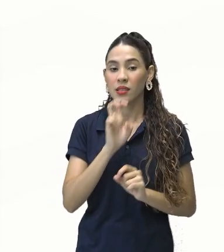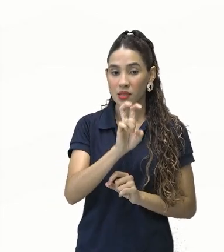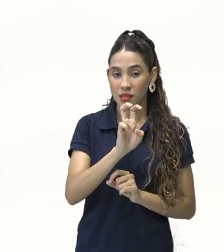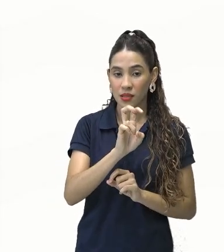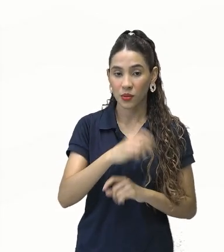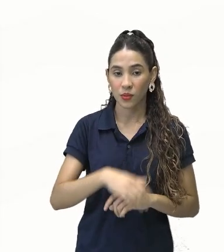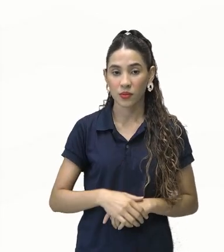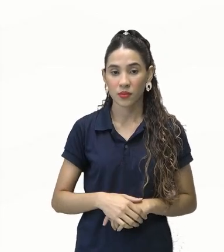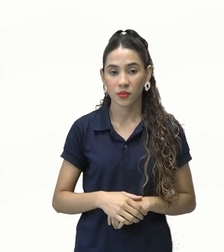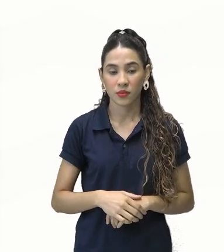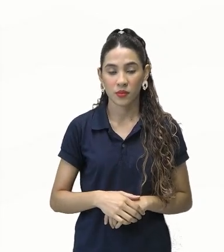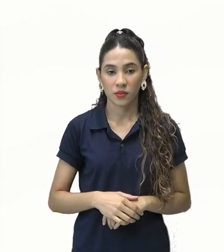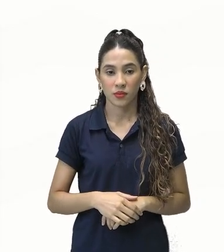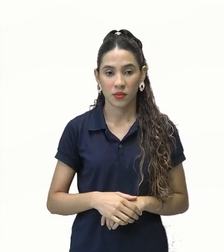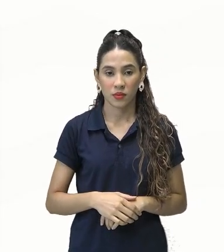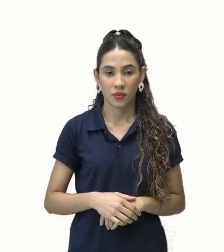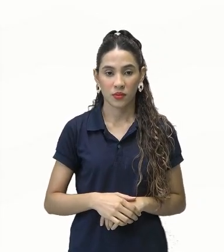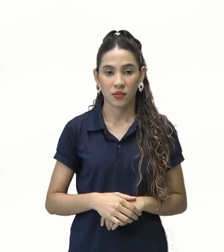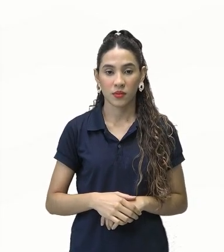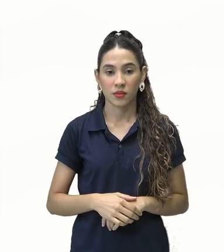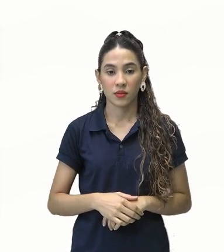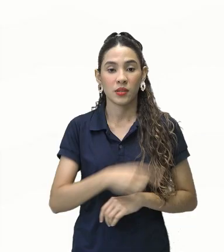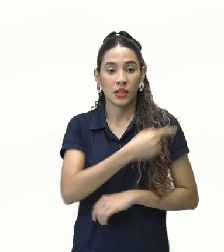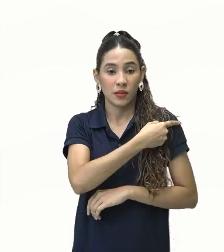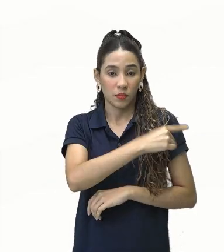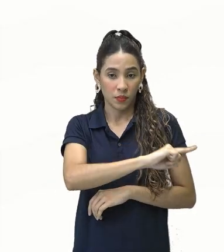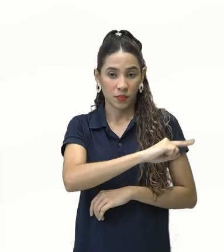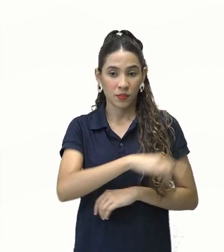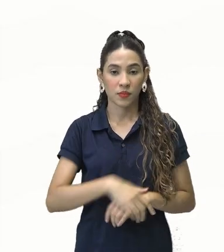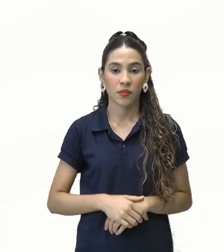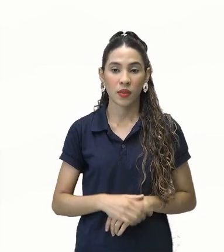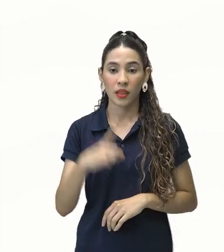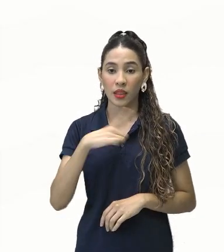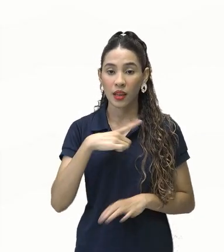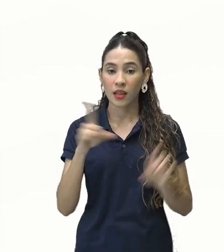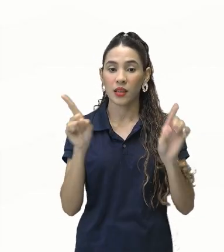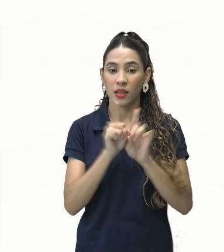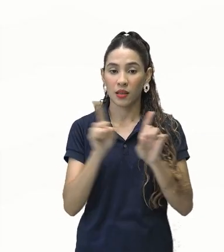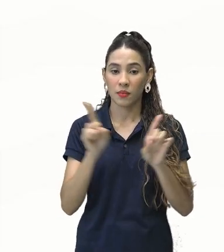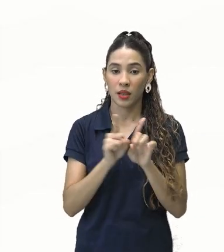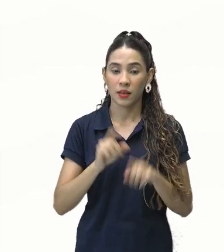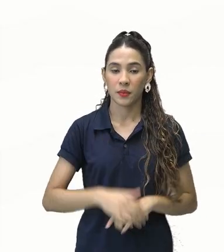5 de série 1, temos